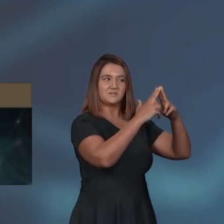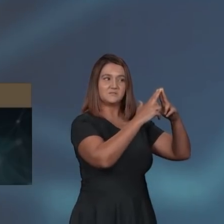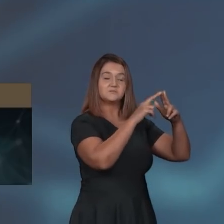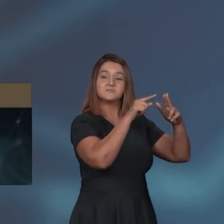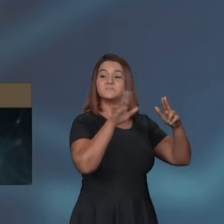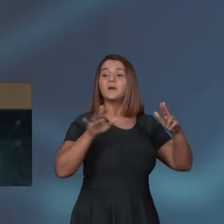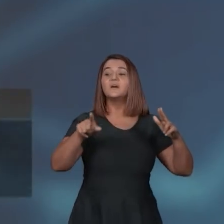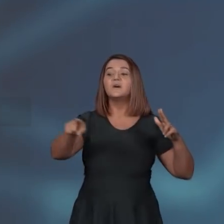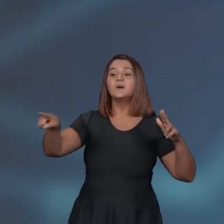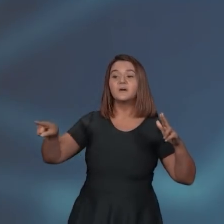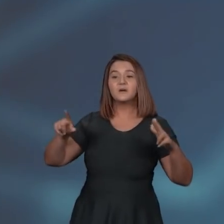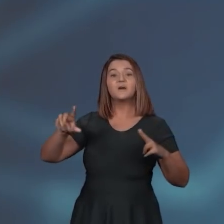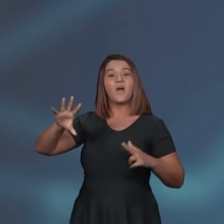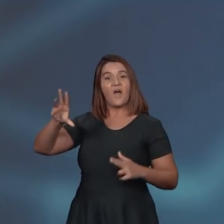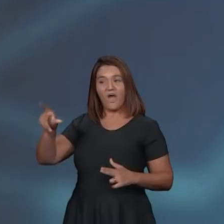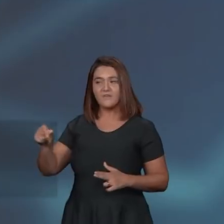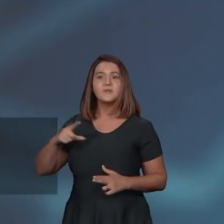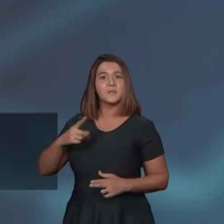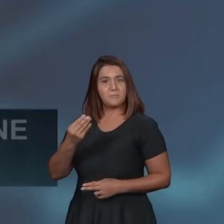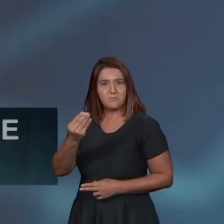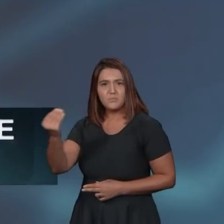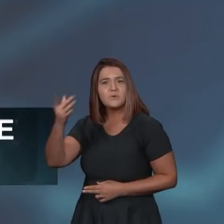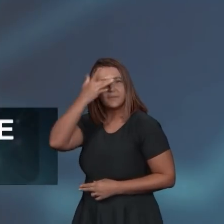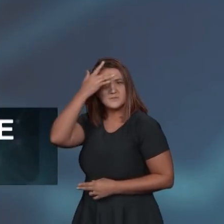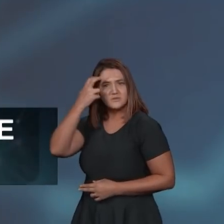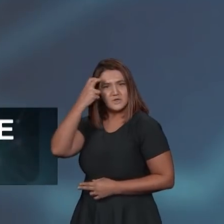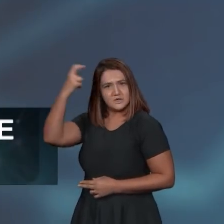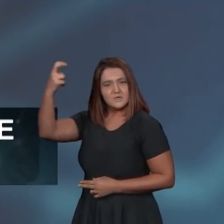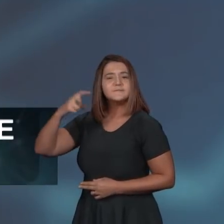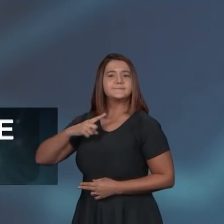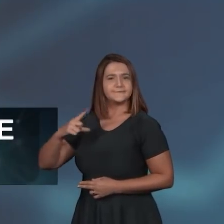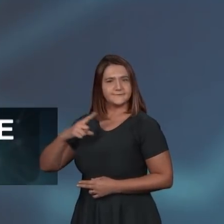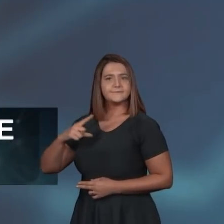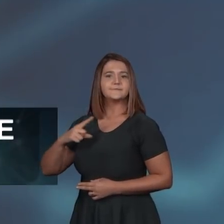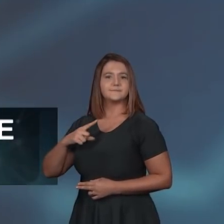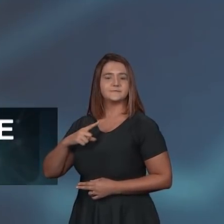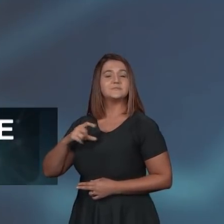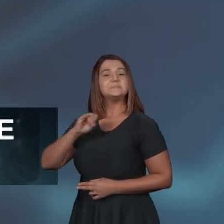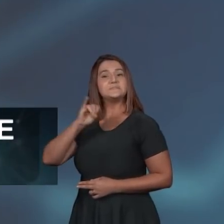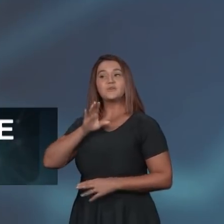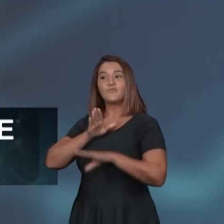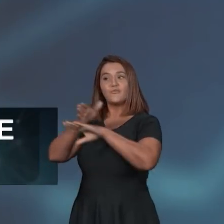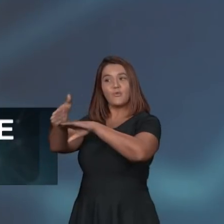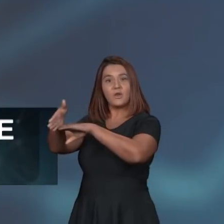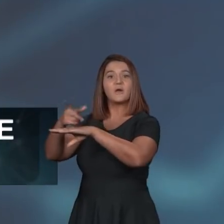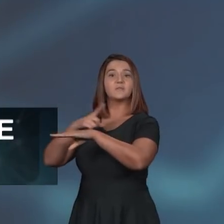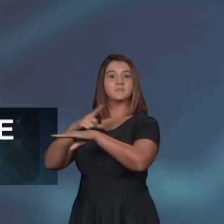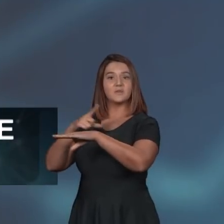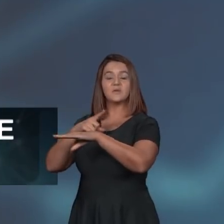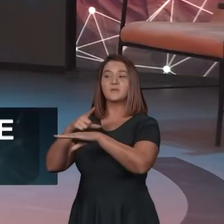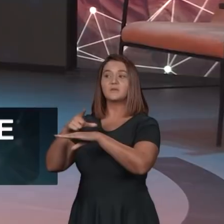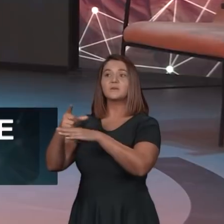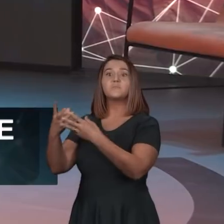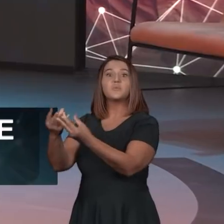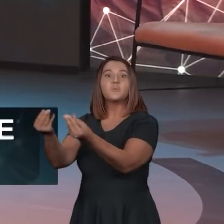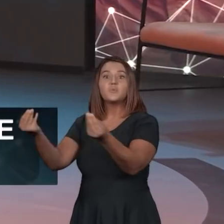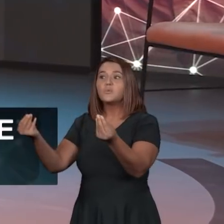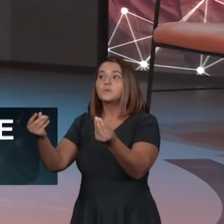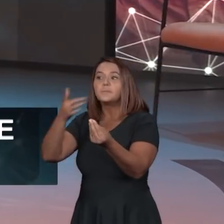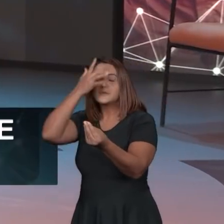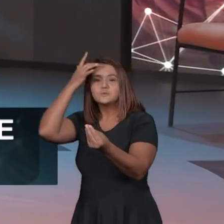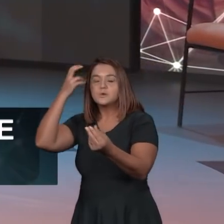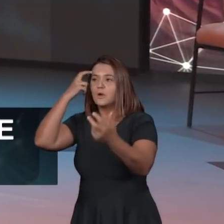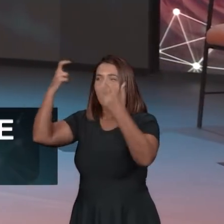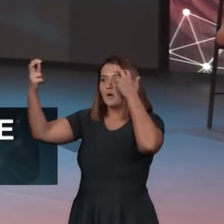E vou revelar uma coisa para você, que se você duvidar, faça o estudo Evidências, que lá eu coloco a fonte primária do que eu vou citar. A